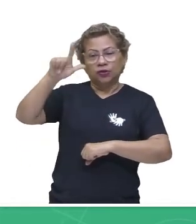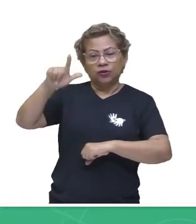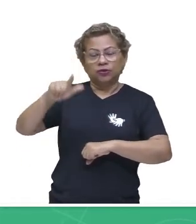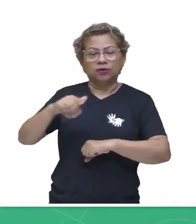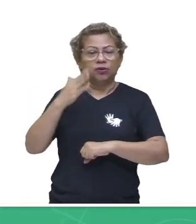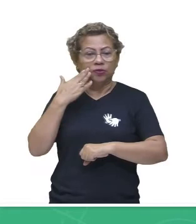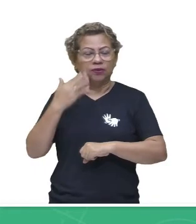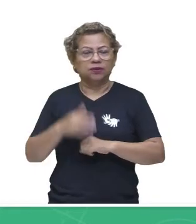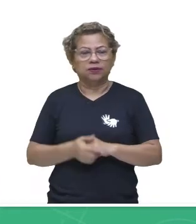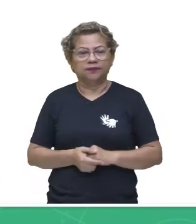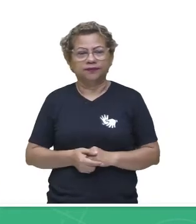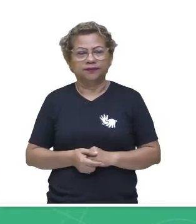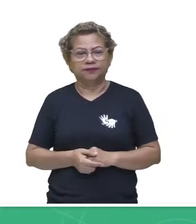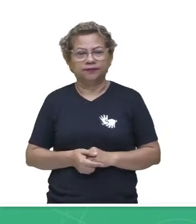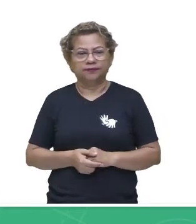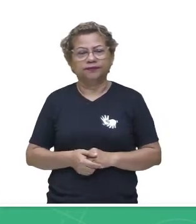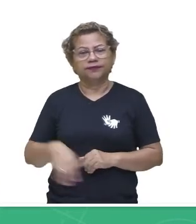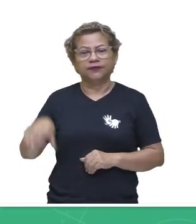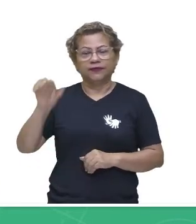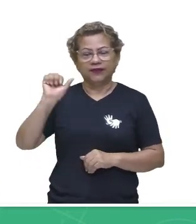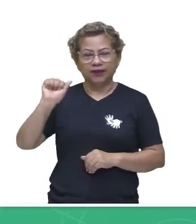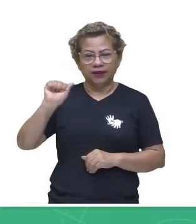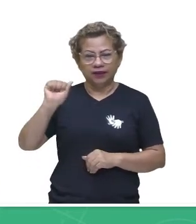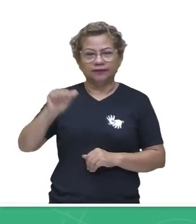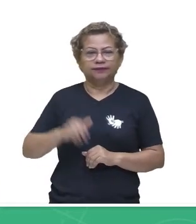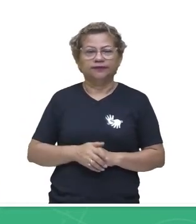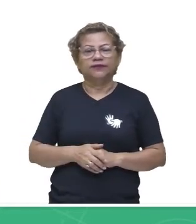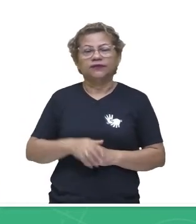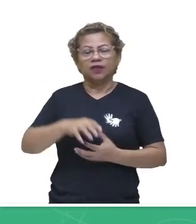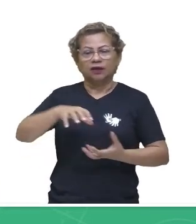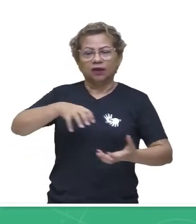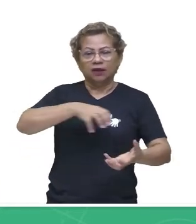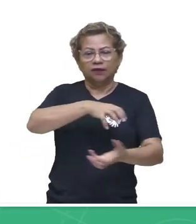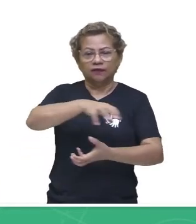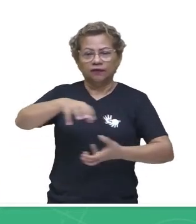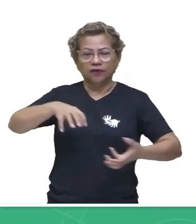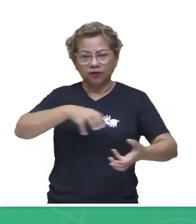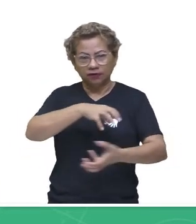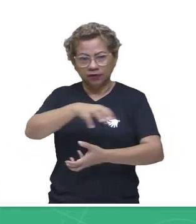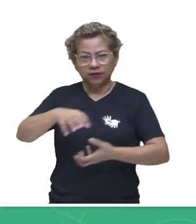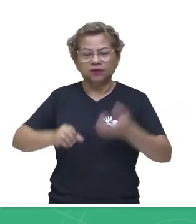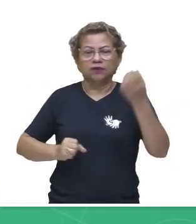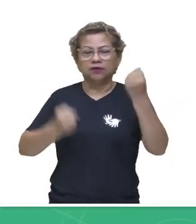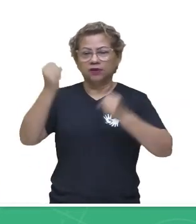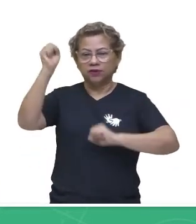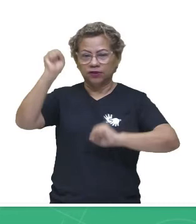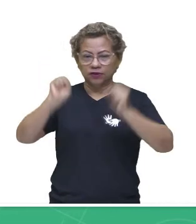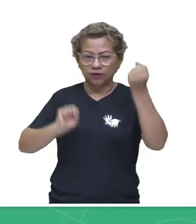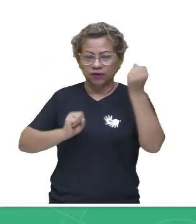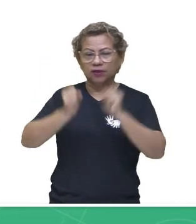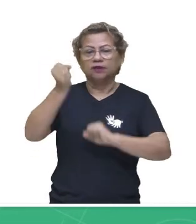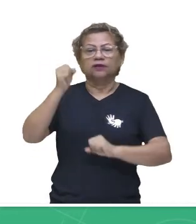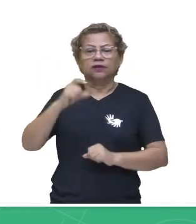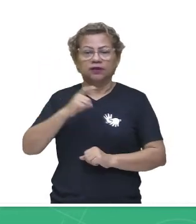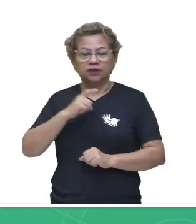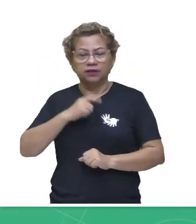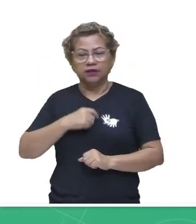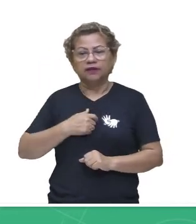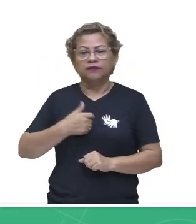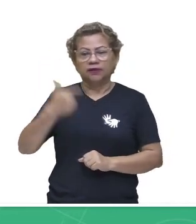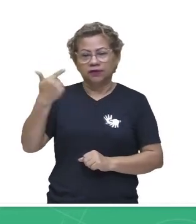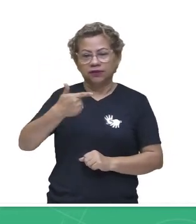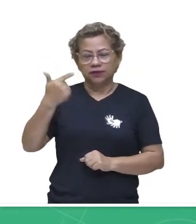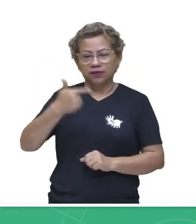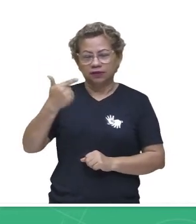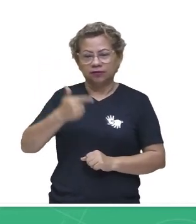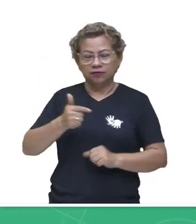correta? Alternativa A. Revolução Industrial, a segunda fase, tá bom, queridos? Que é o final ali do século